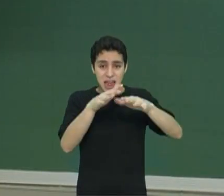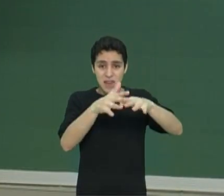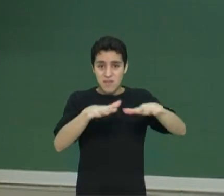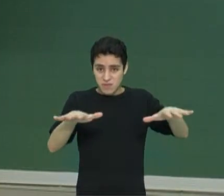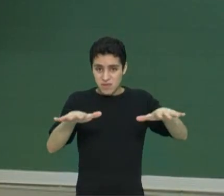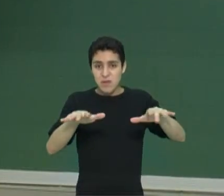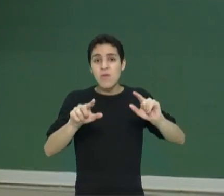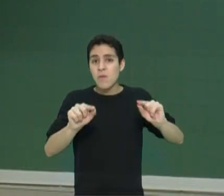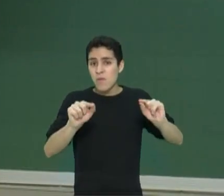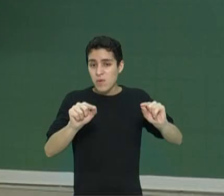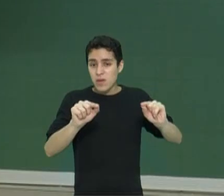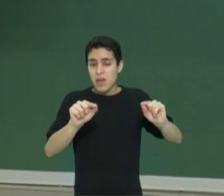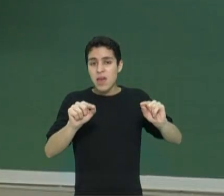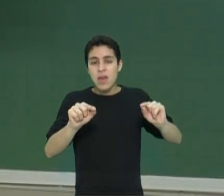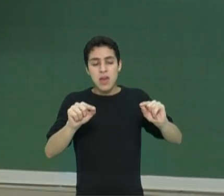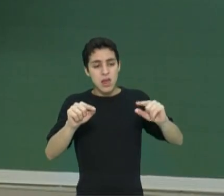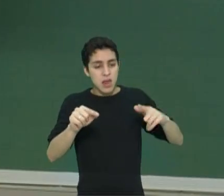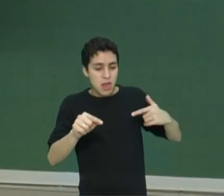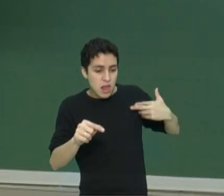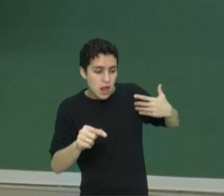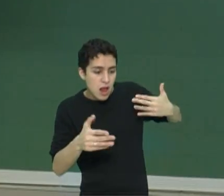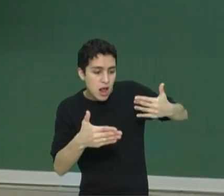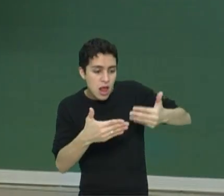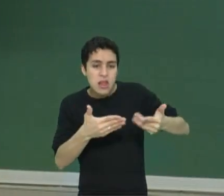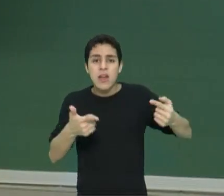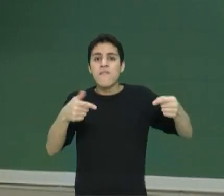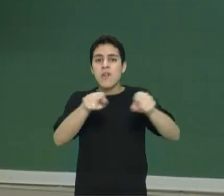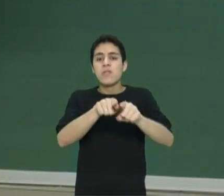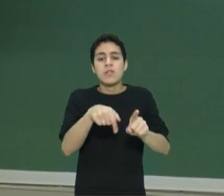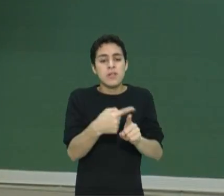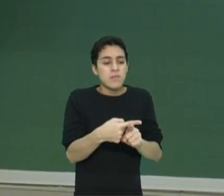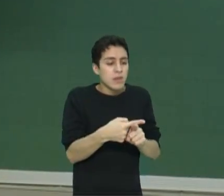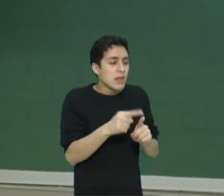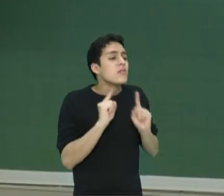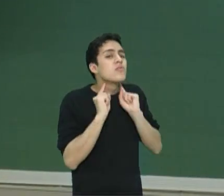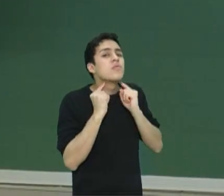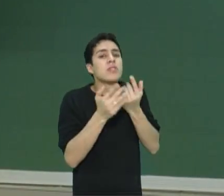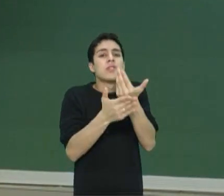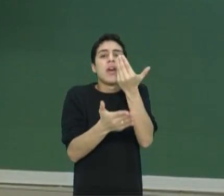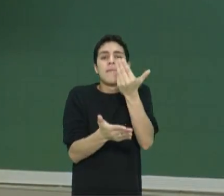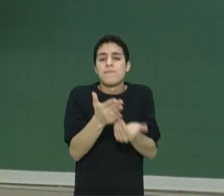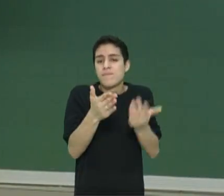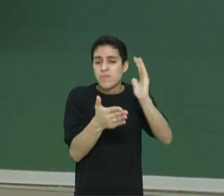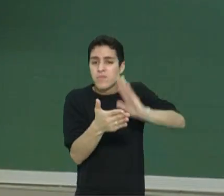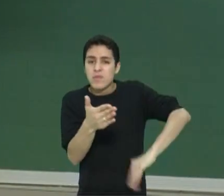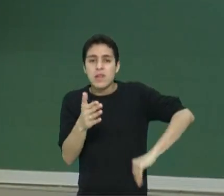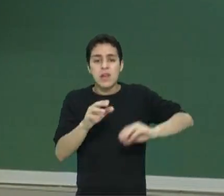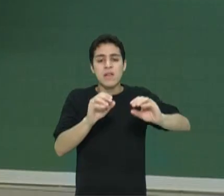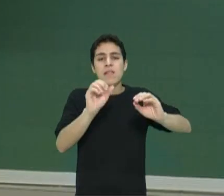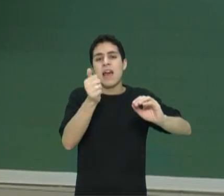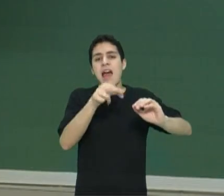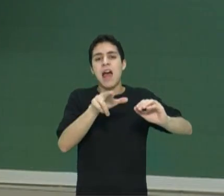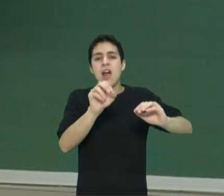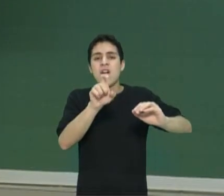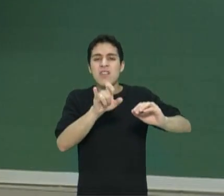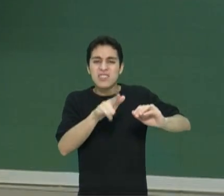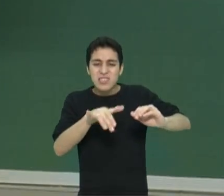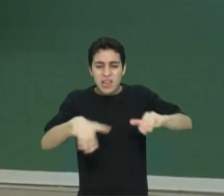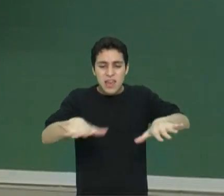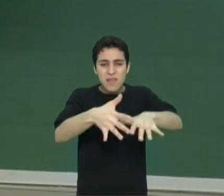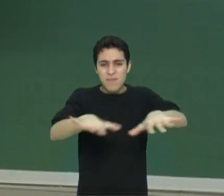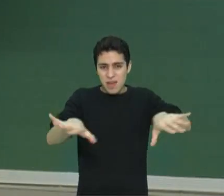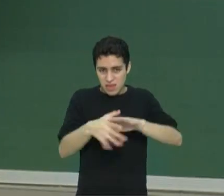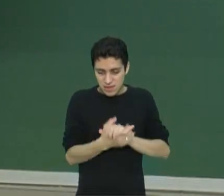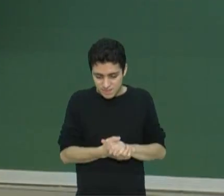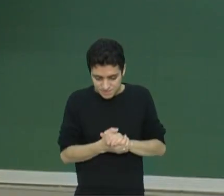Oceano porque a poluição está desde oxigenando os nossos mares e oceanos resultado disso a escassez de água